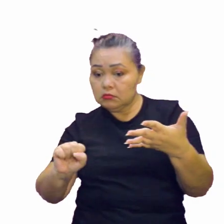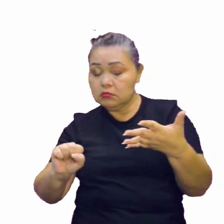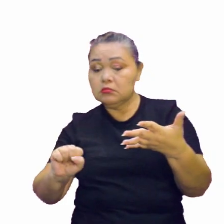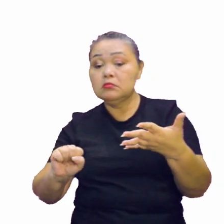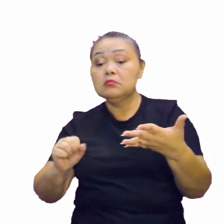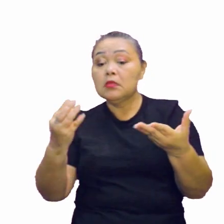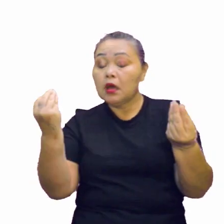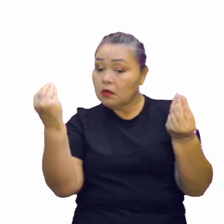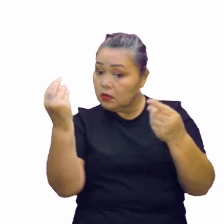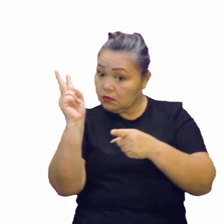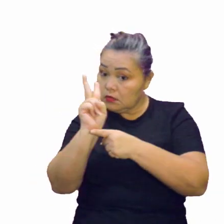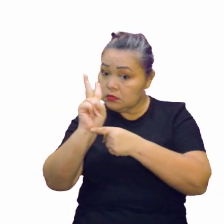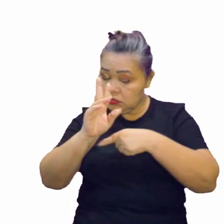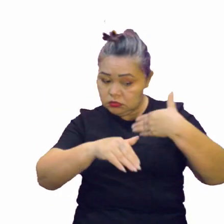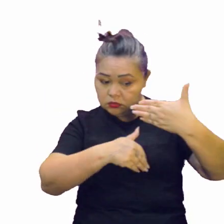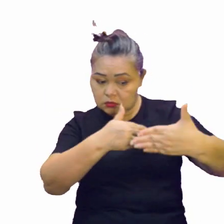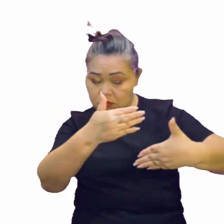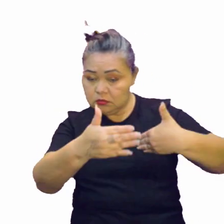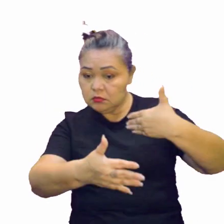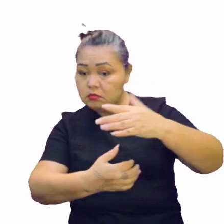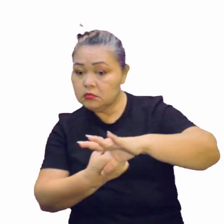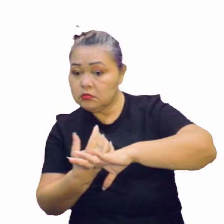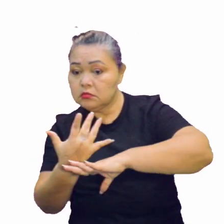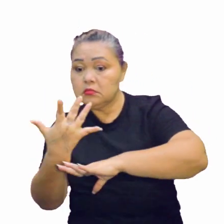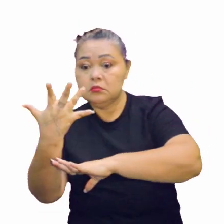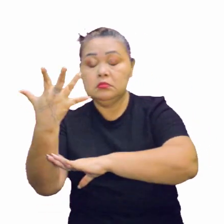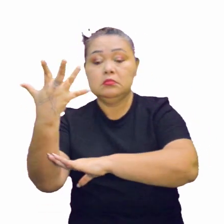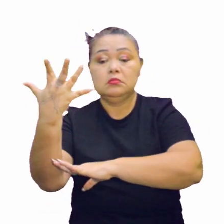manutenção do processo de produção.